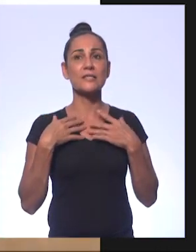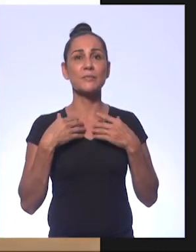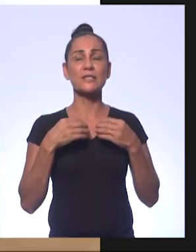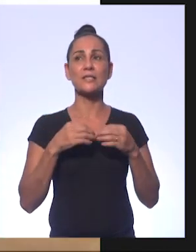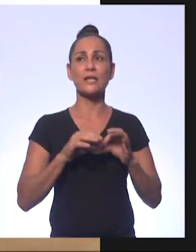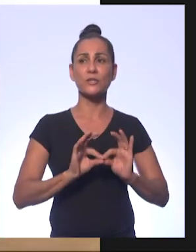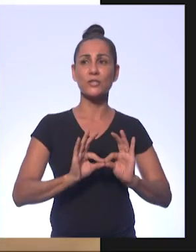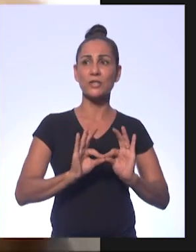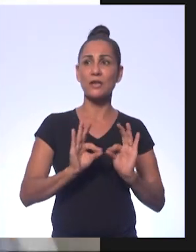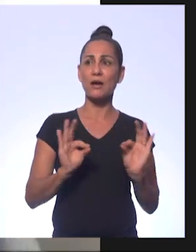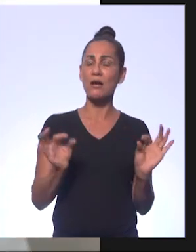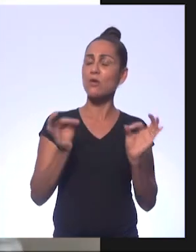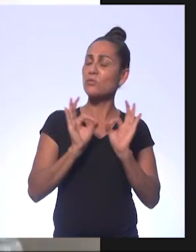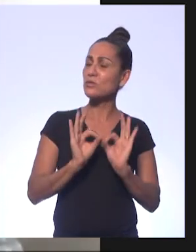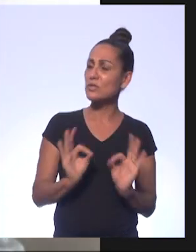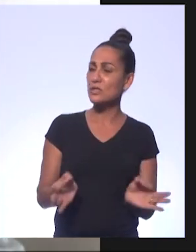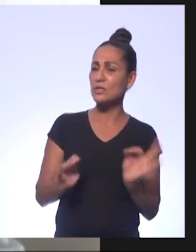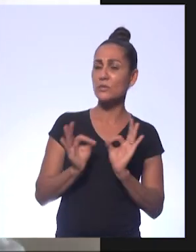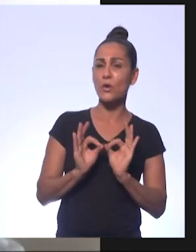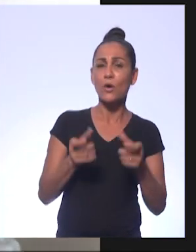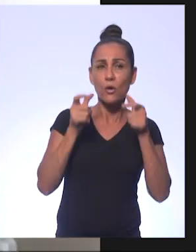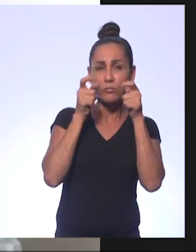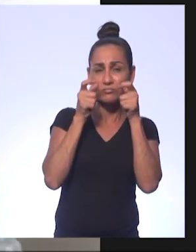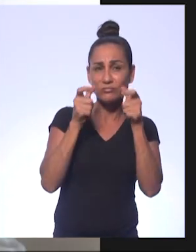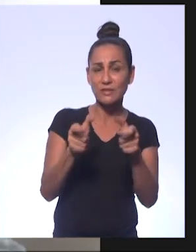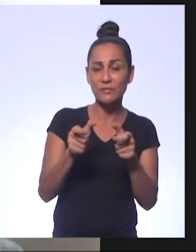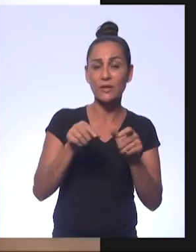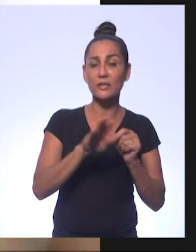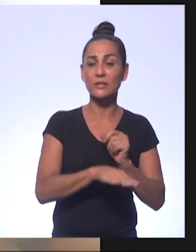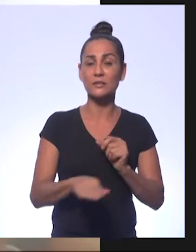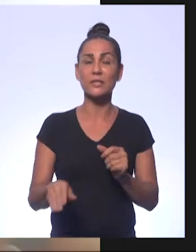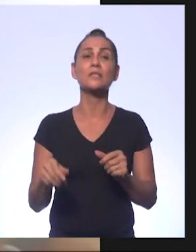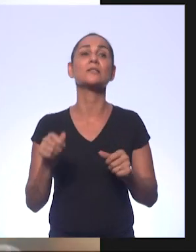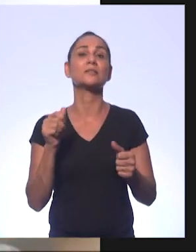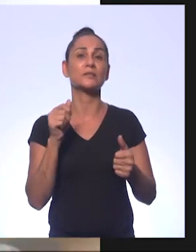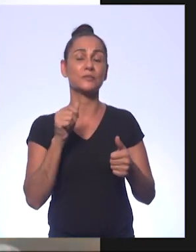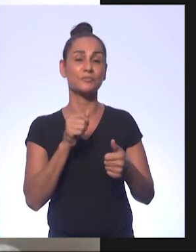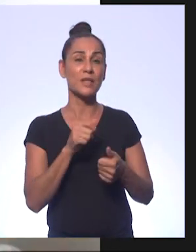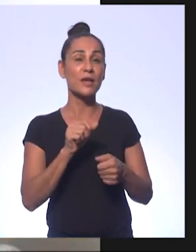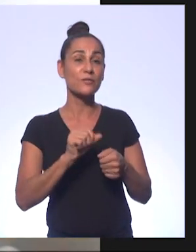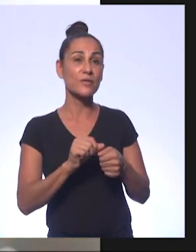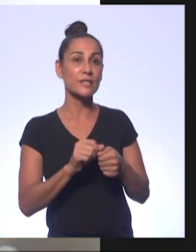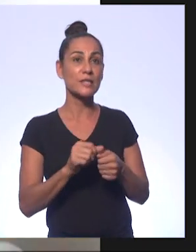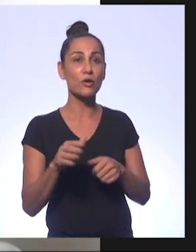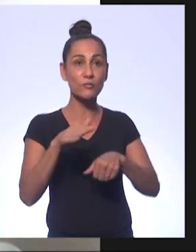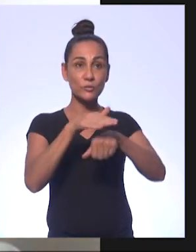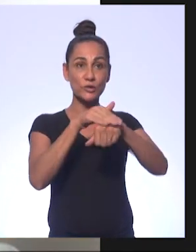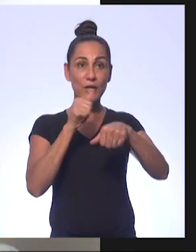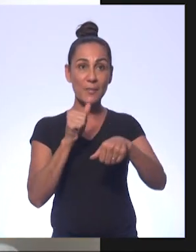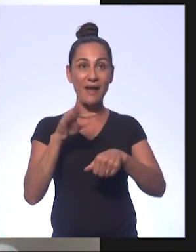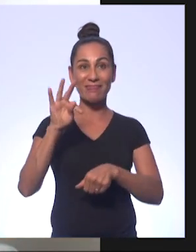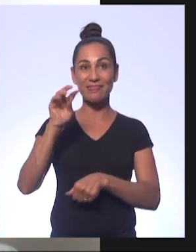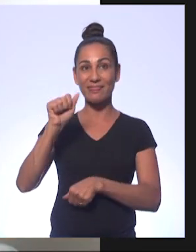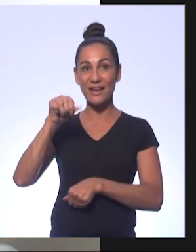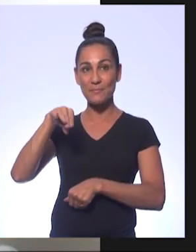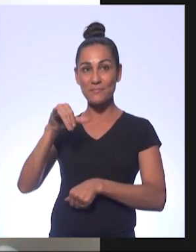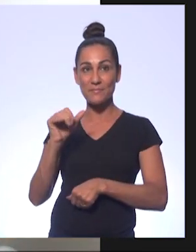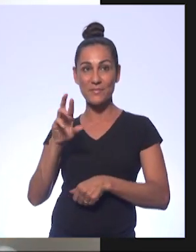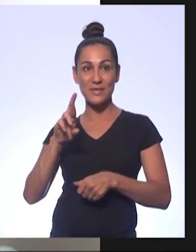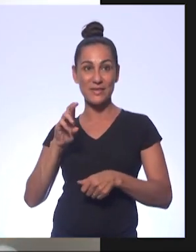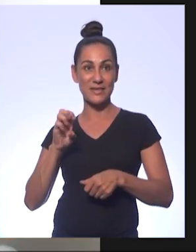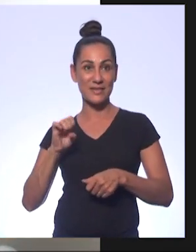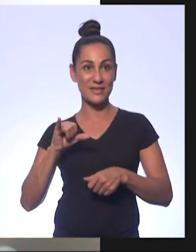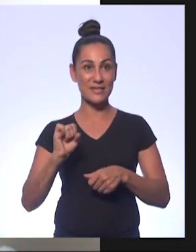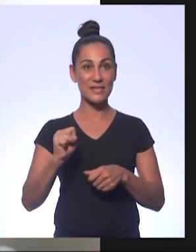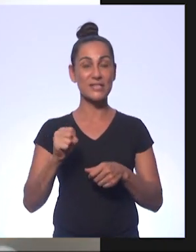os estudantes fizeram e rever. Ô, Raquel, vamos chamar a Tamires, ela vai apresentar um caso e talvez a